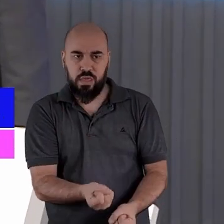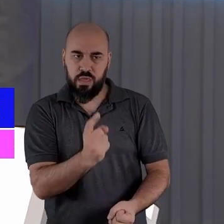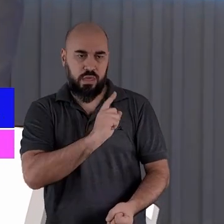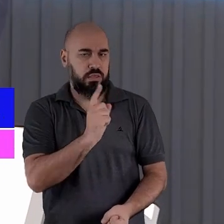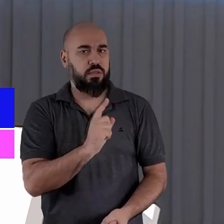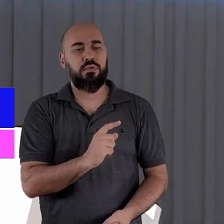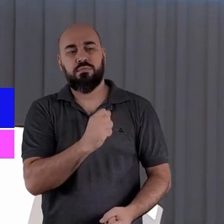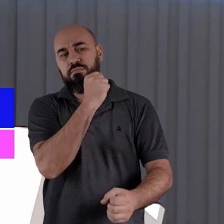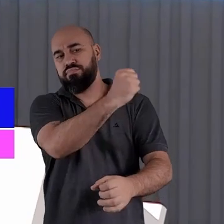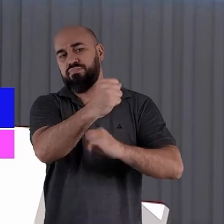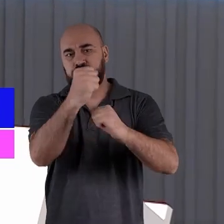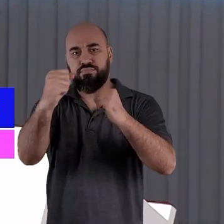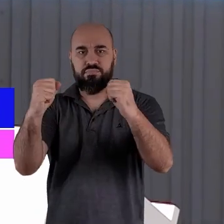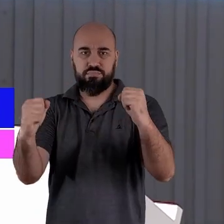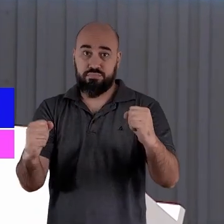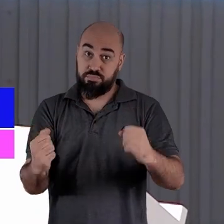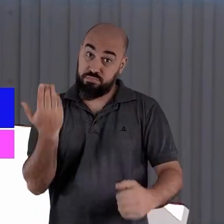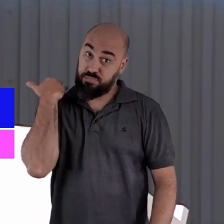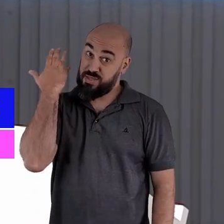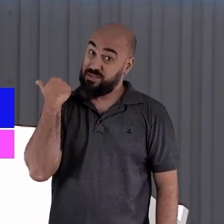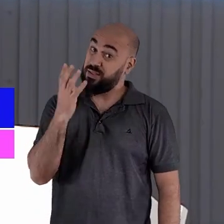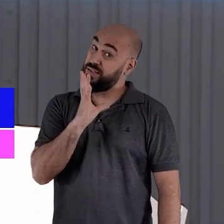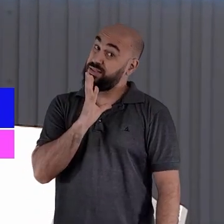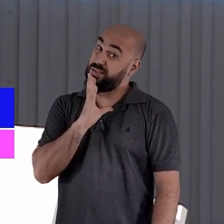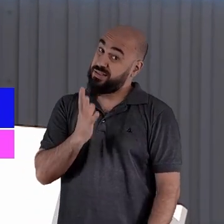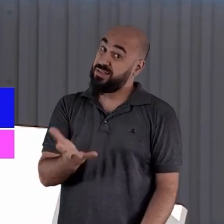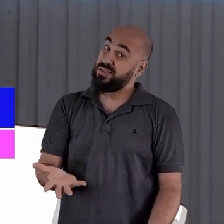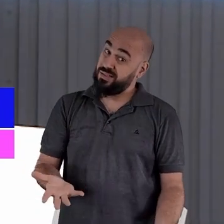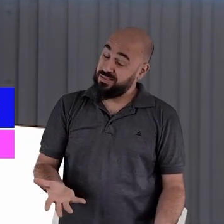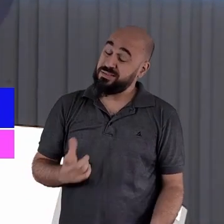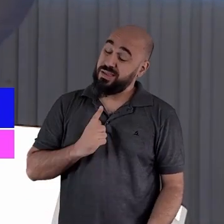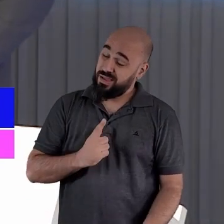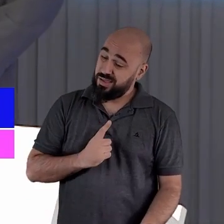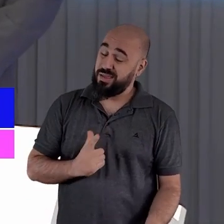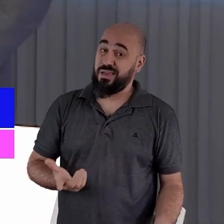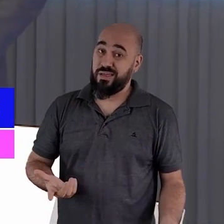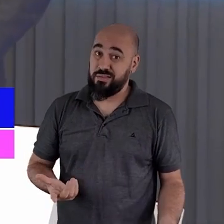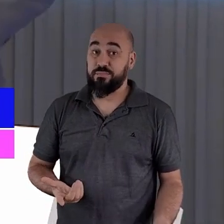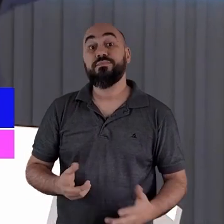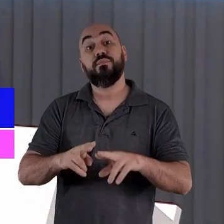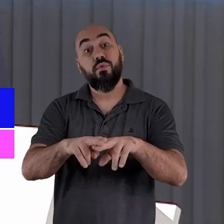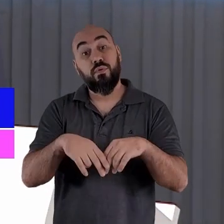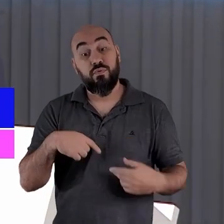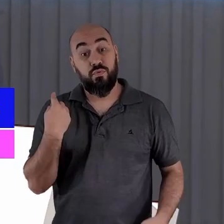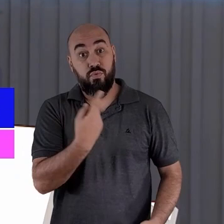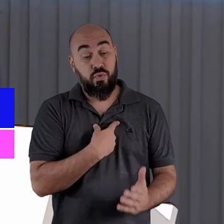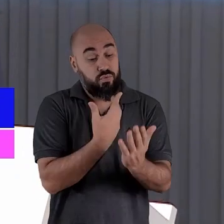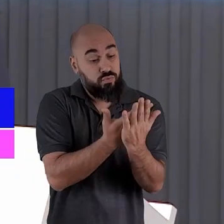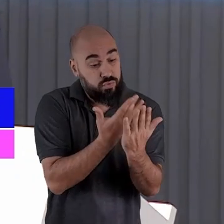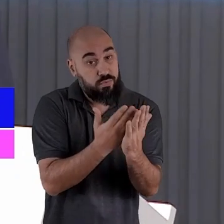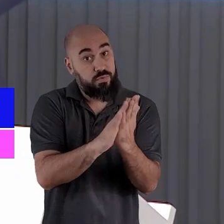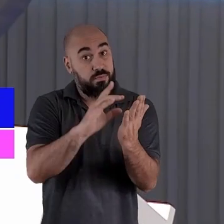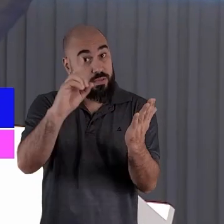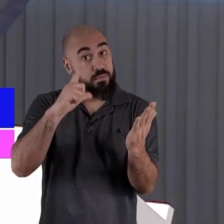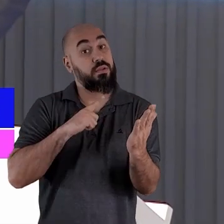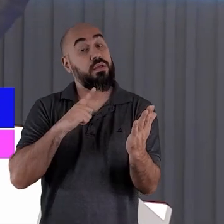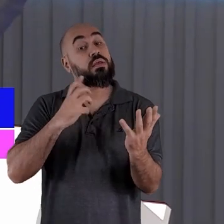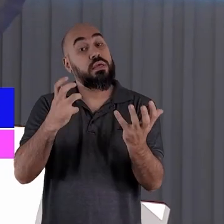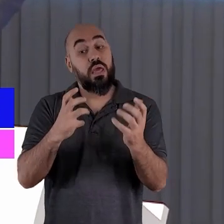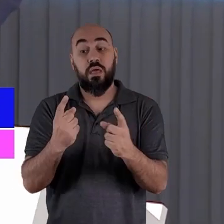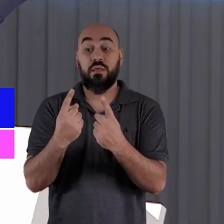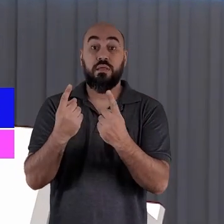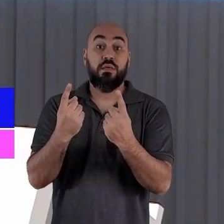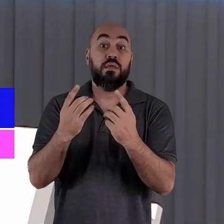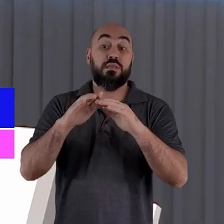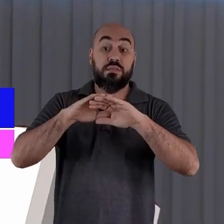isso que nós que estudamos a Bíblia, defendemos a separação entre igreja e Estado,